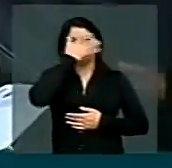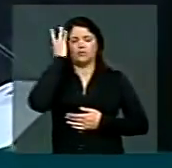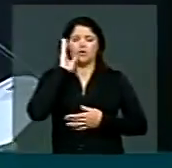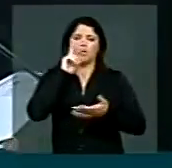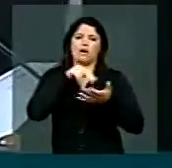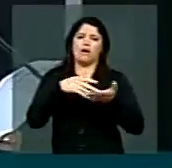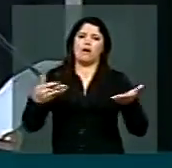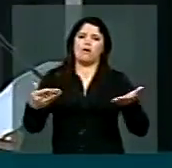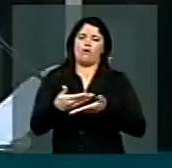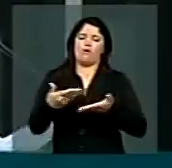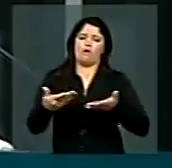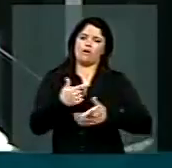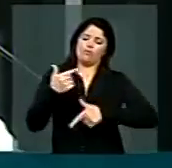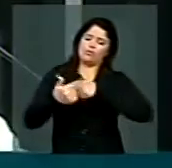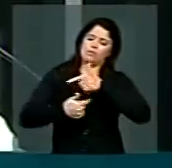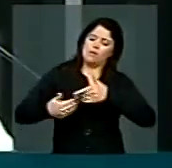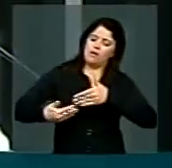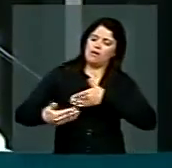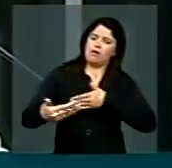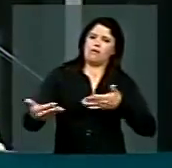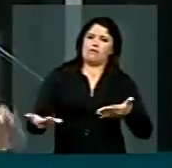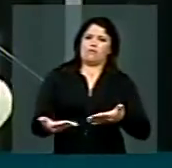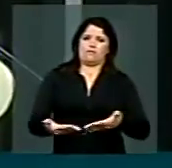atual legislatura.